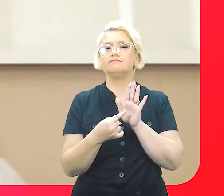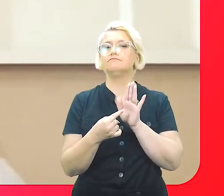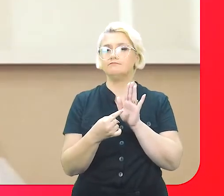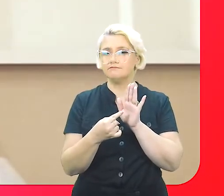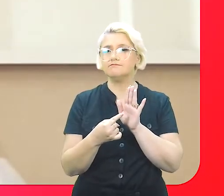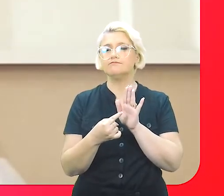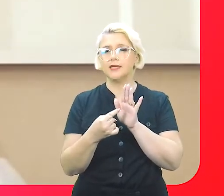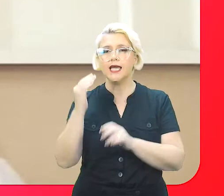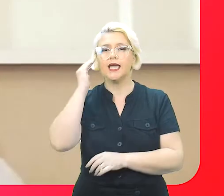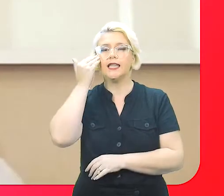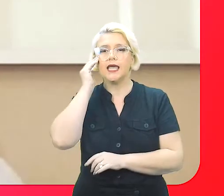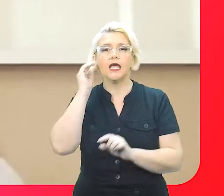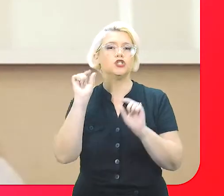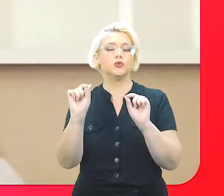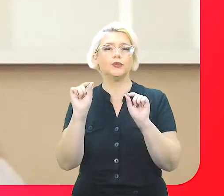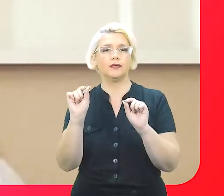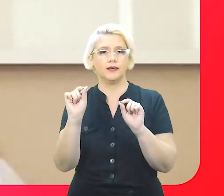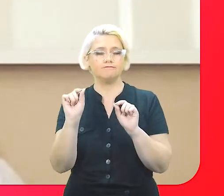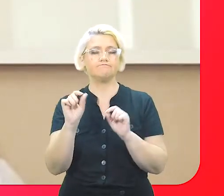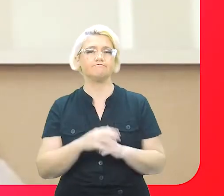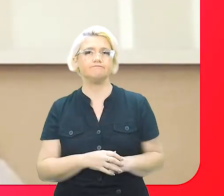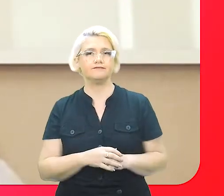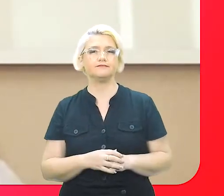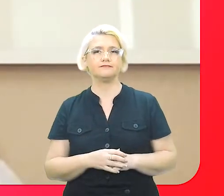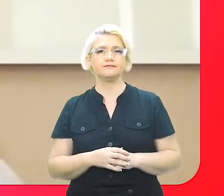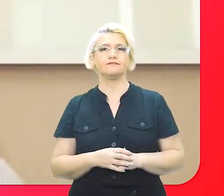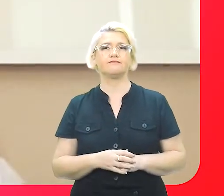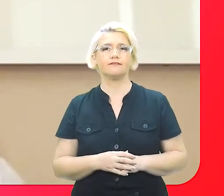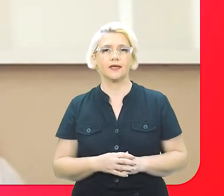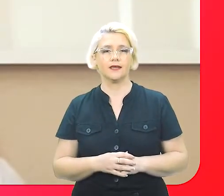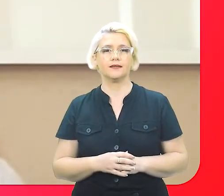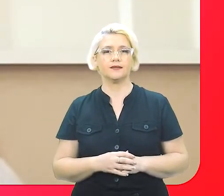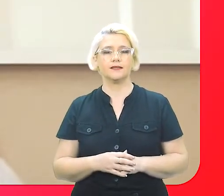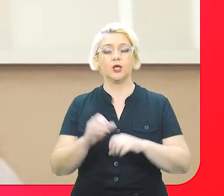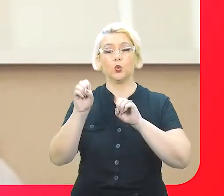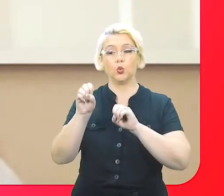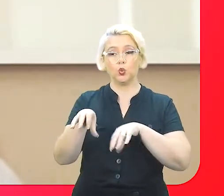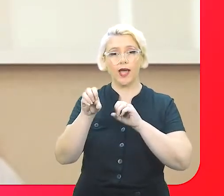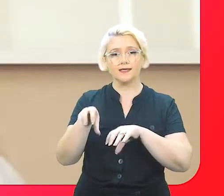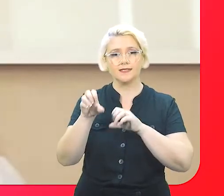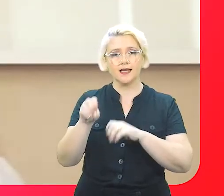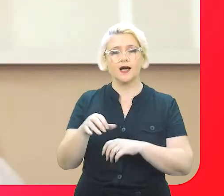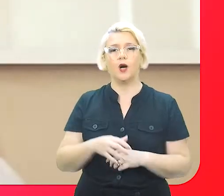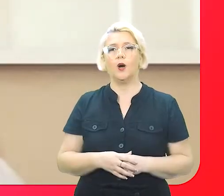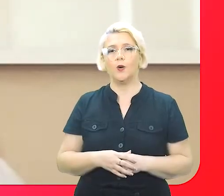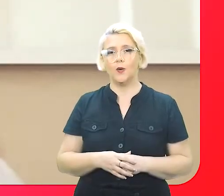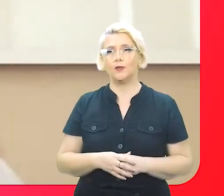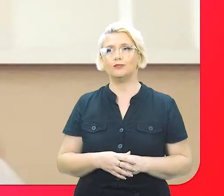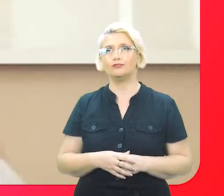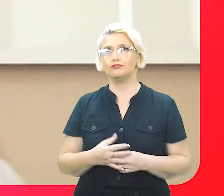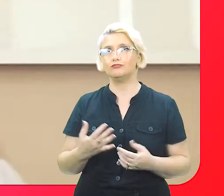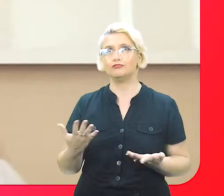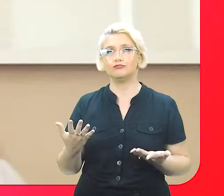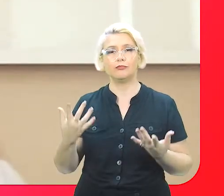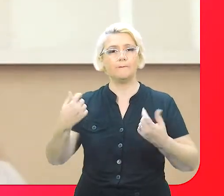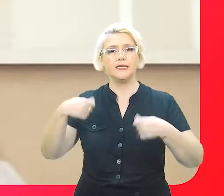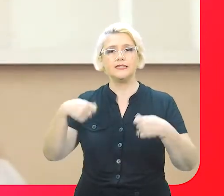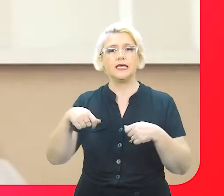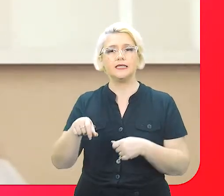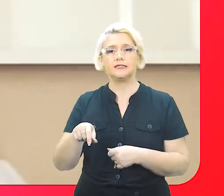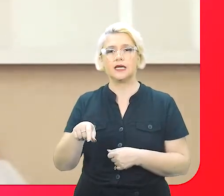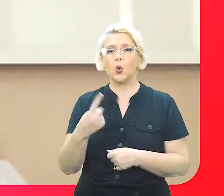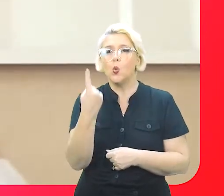O entendimento de que a educação deve